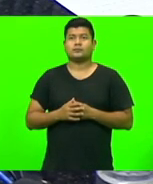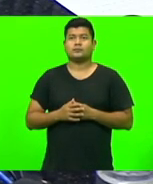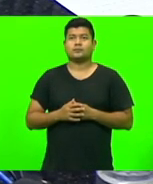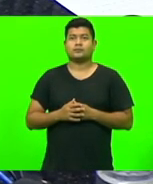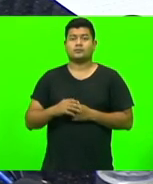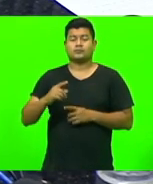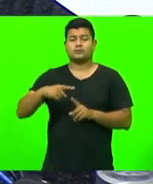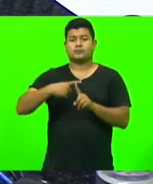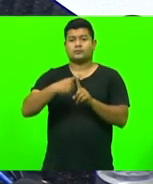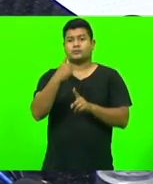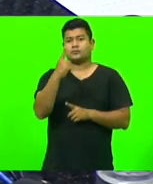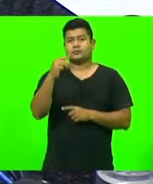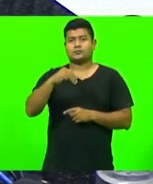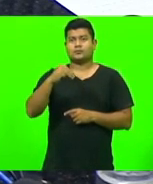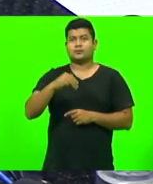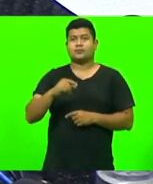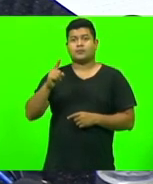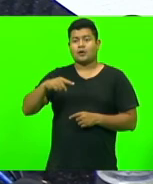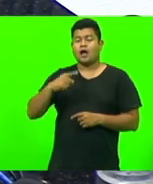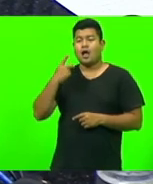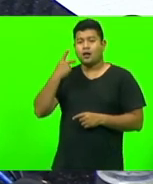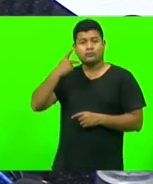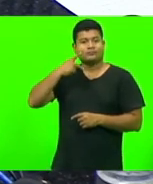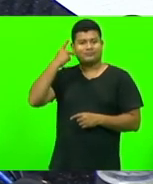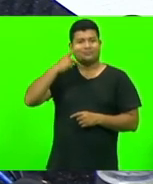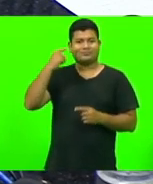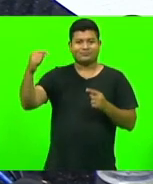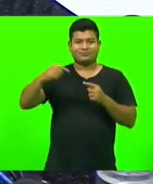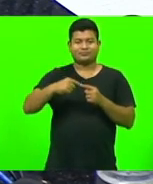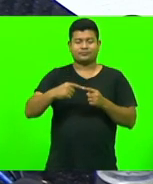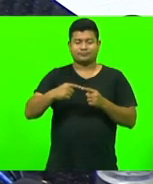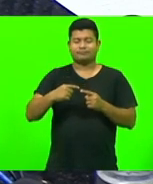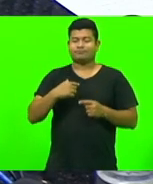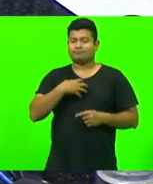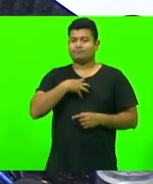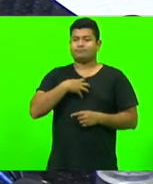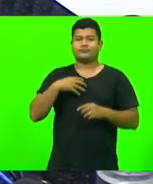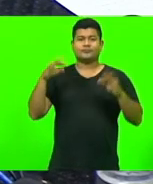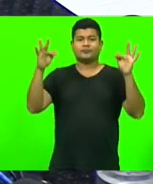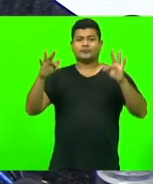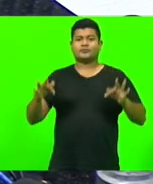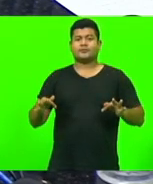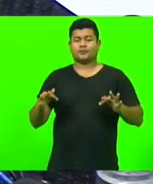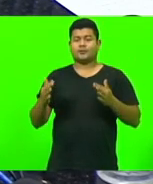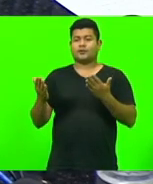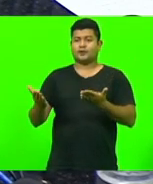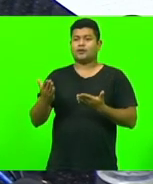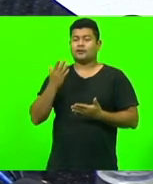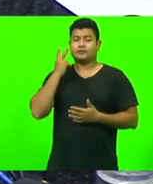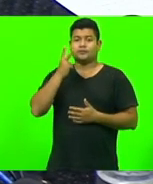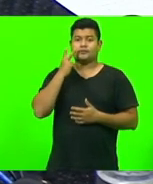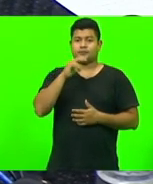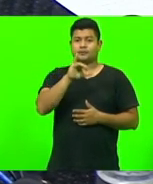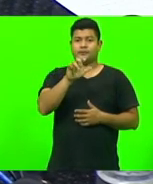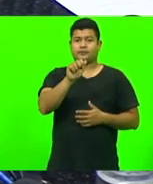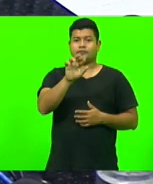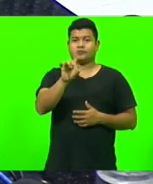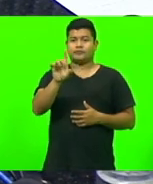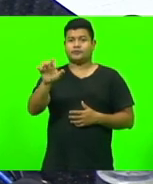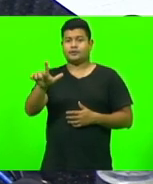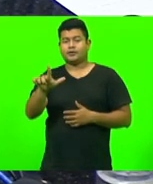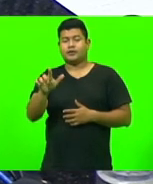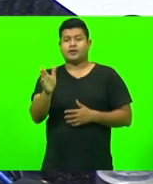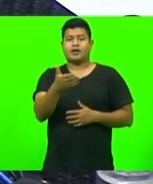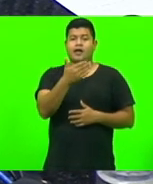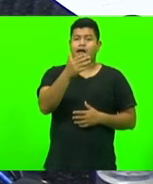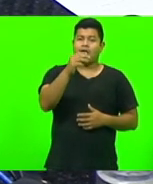Mais um minuto. Que é o trabalho do parlamentar. Então, fico muito feliz através do nosso vereador Jardel, o Marcelo, a